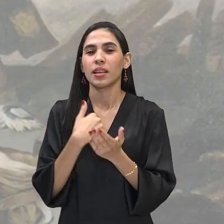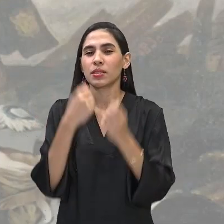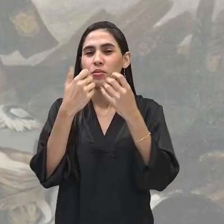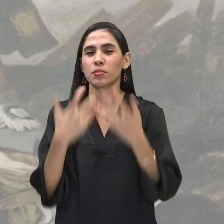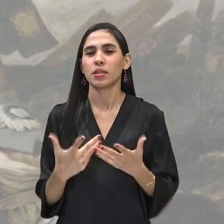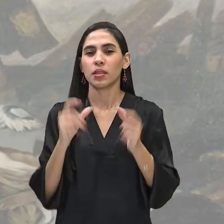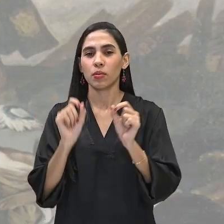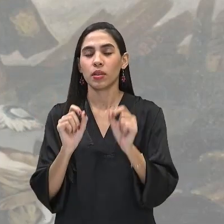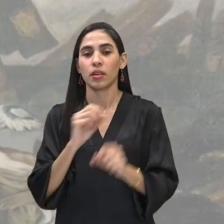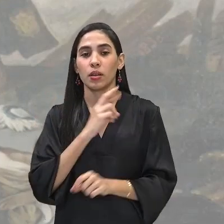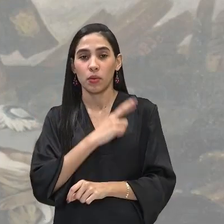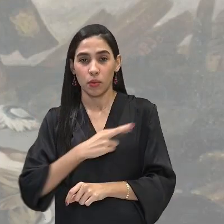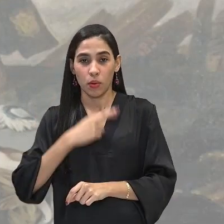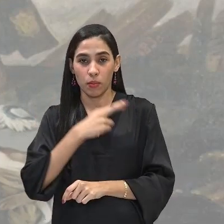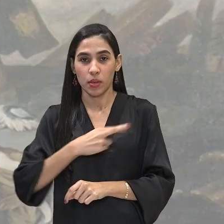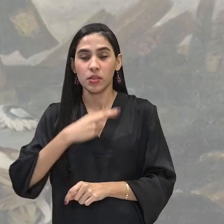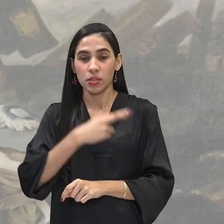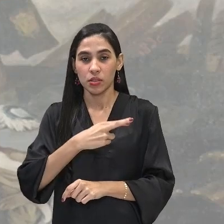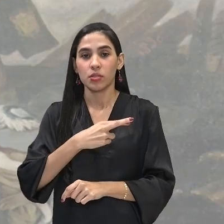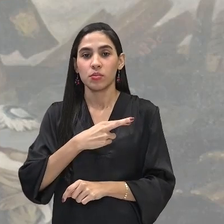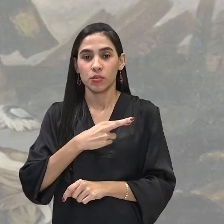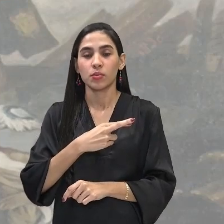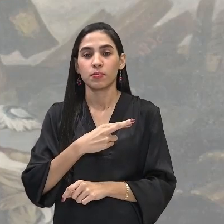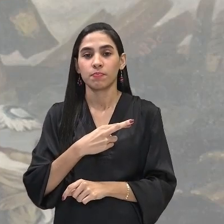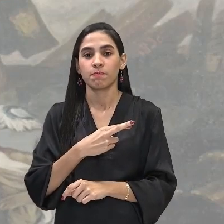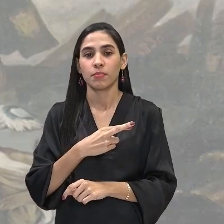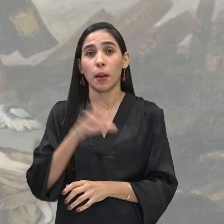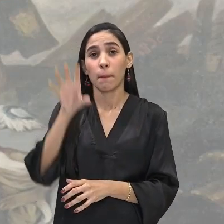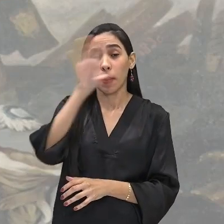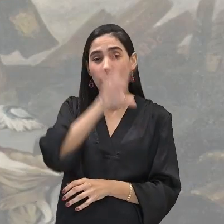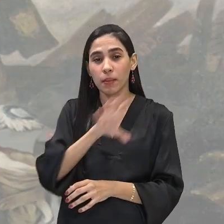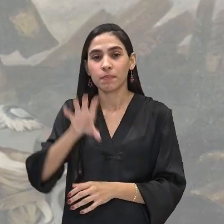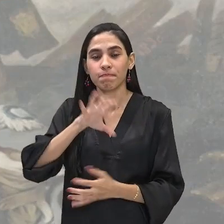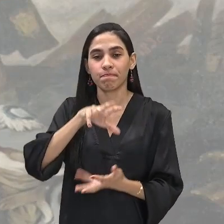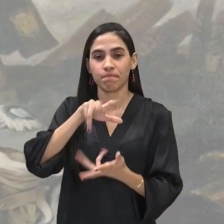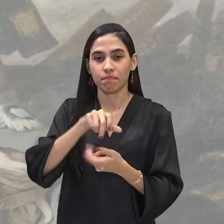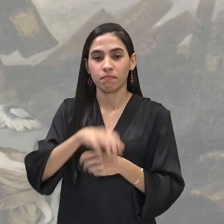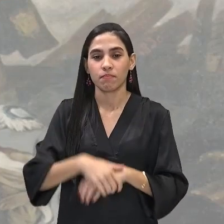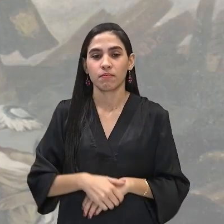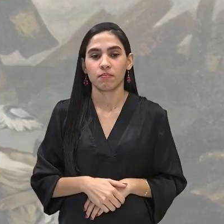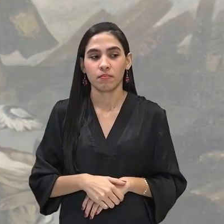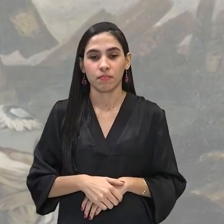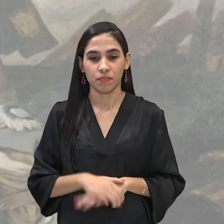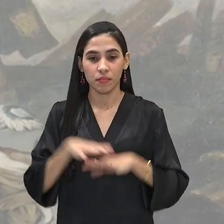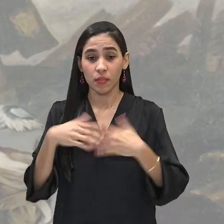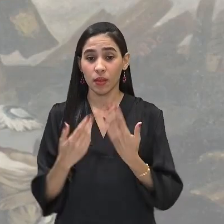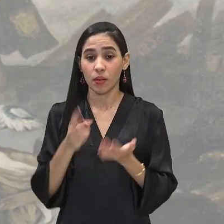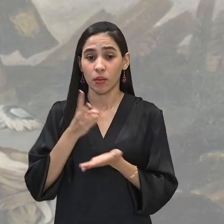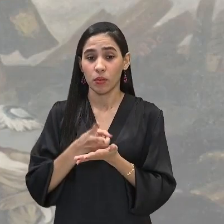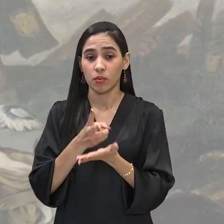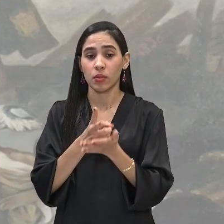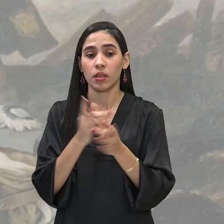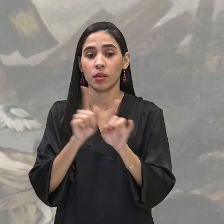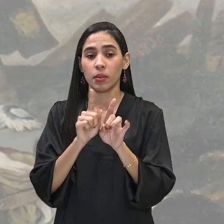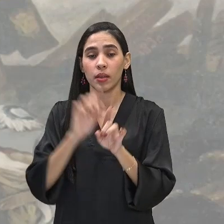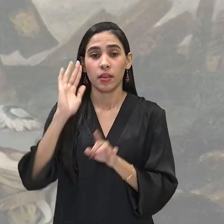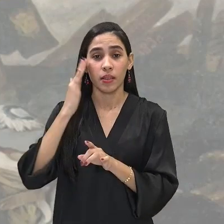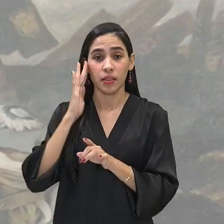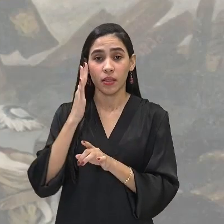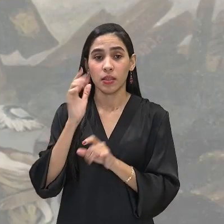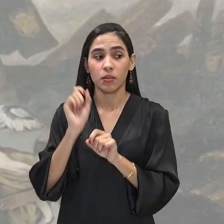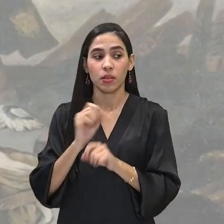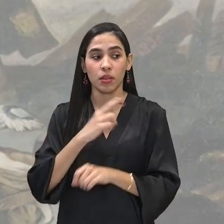o romantismo em termos mundiais. Seguindo, vamos continuar entendendo então sobre